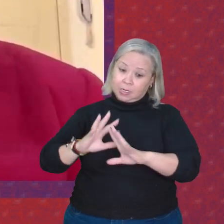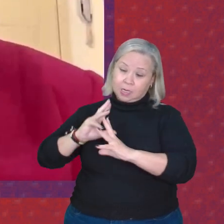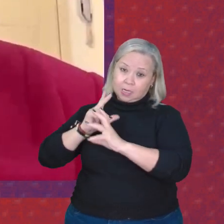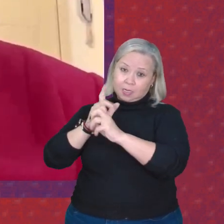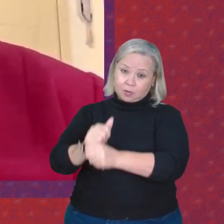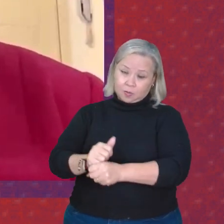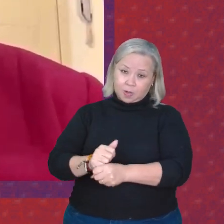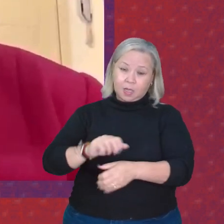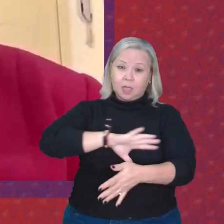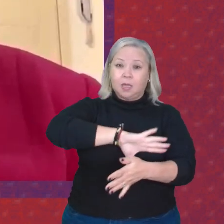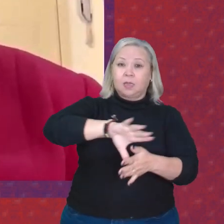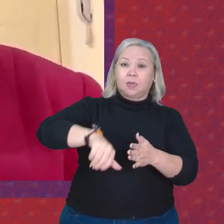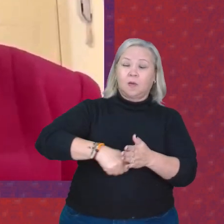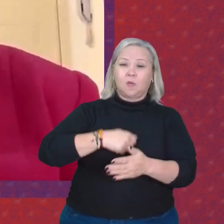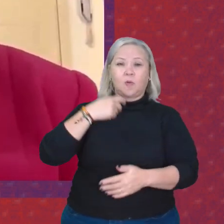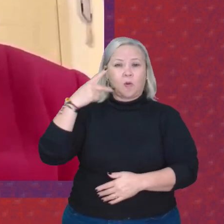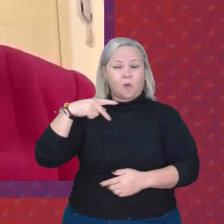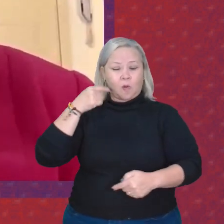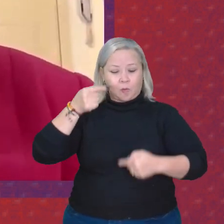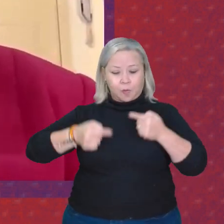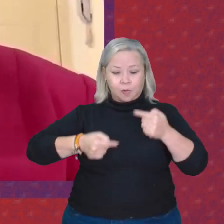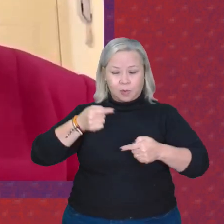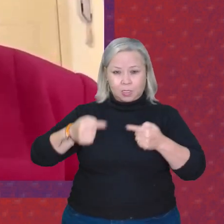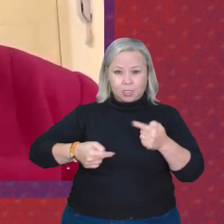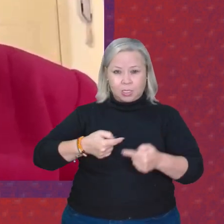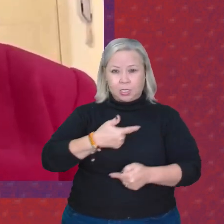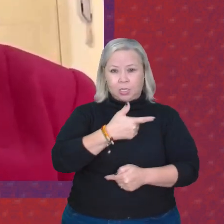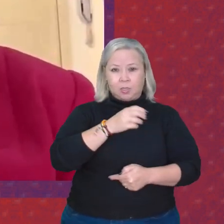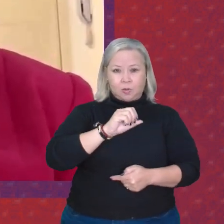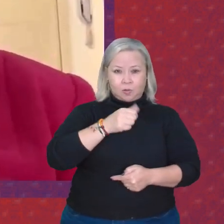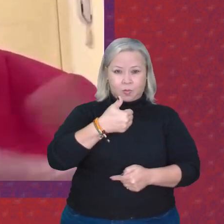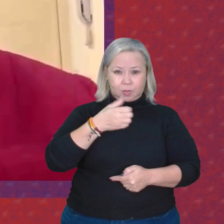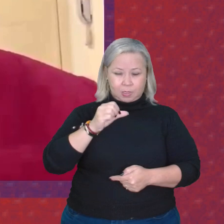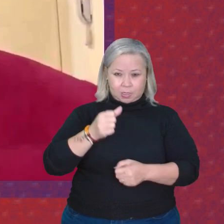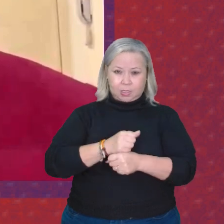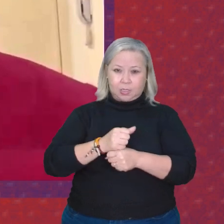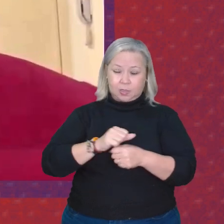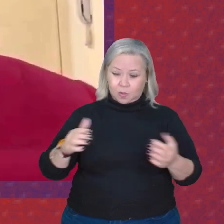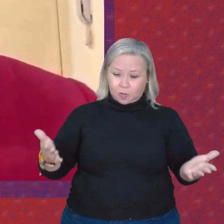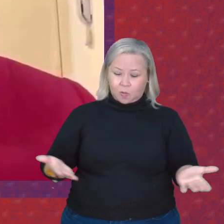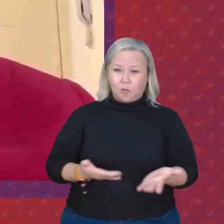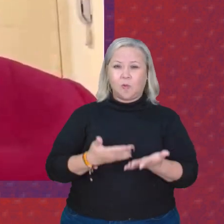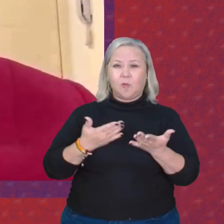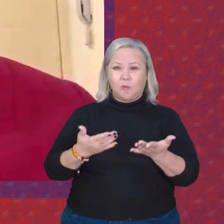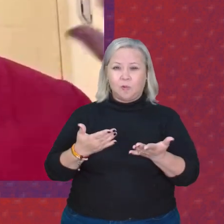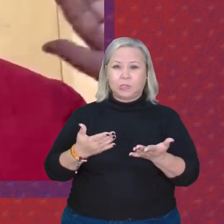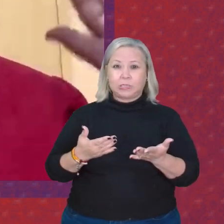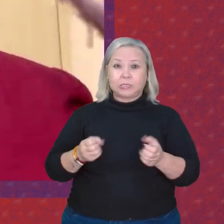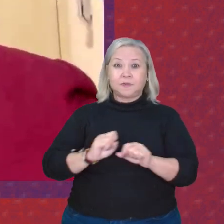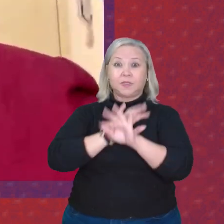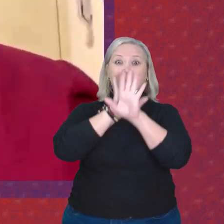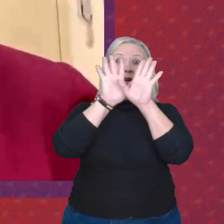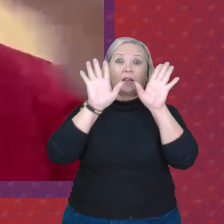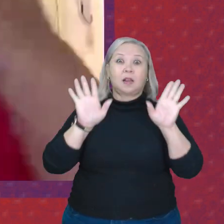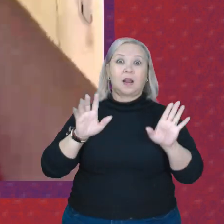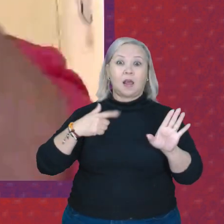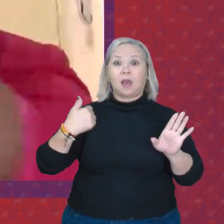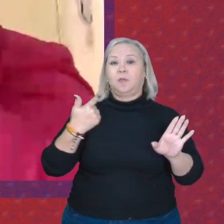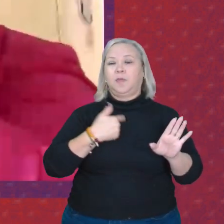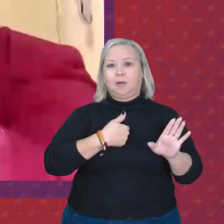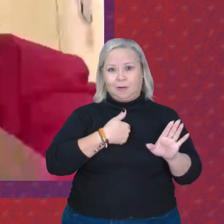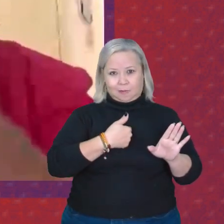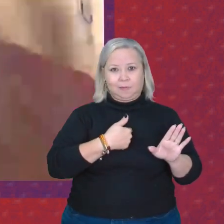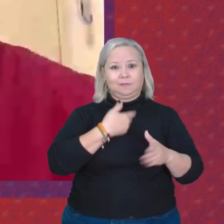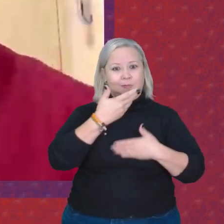golpe parlamentar de 2016, que hoje cada vez mais, né, fica configurado como uma grande articulação,